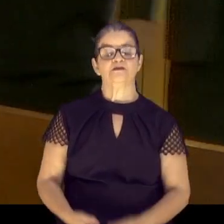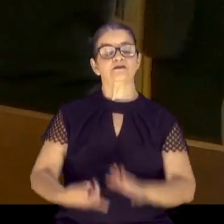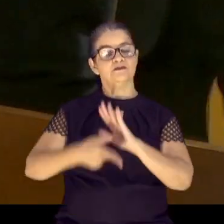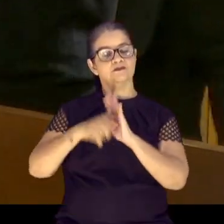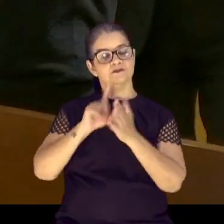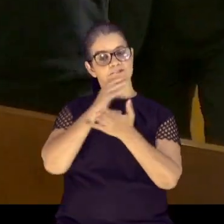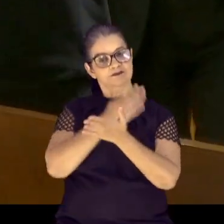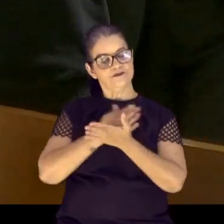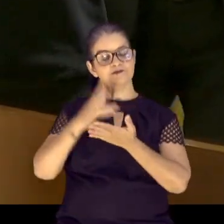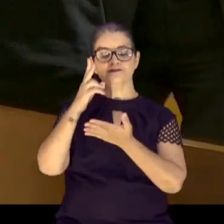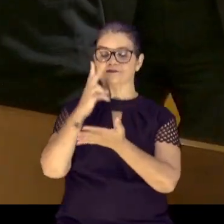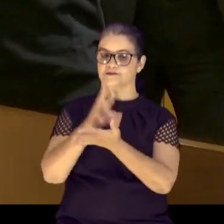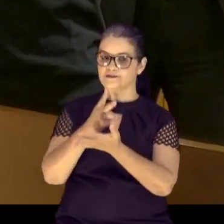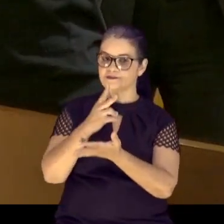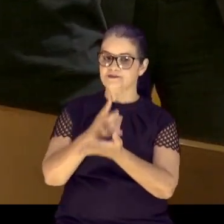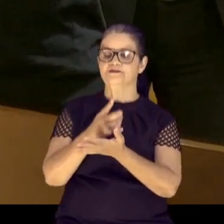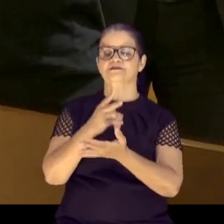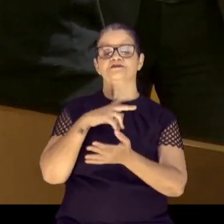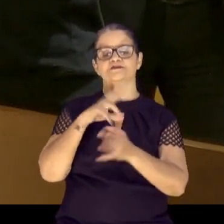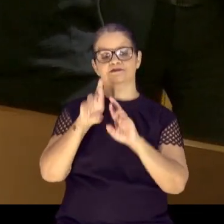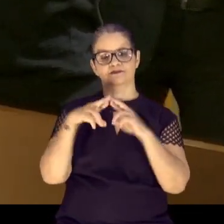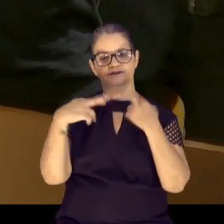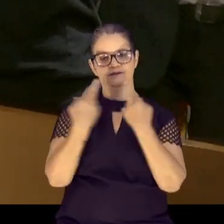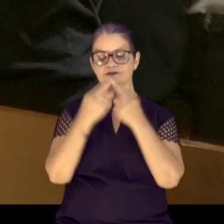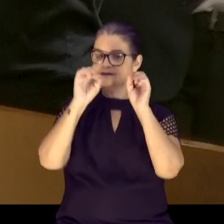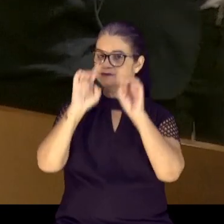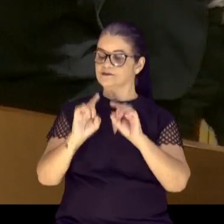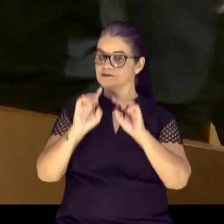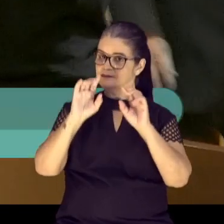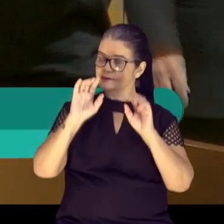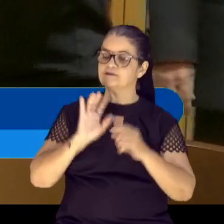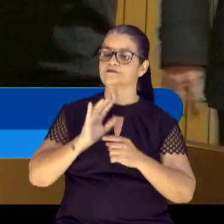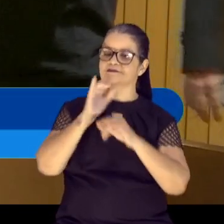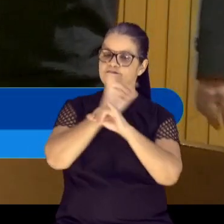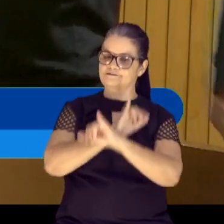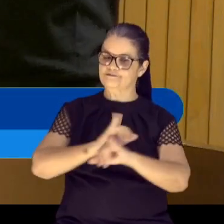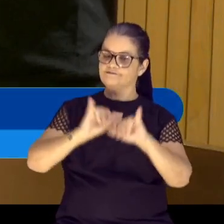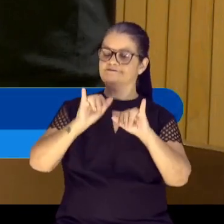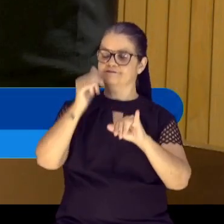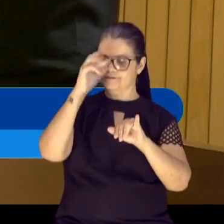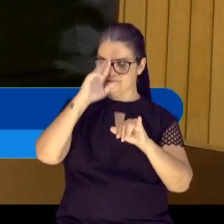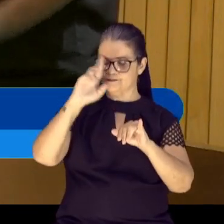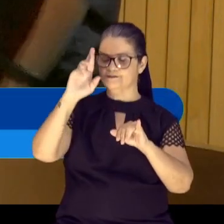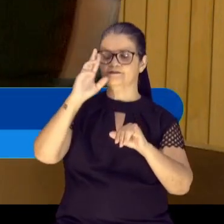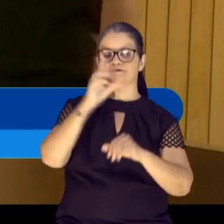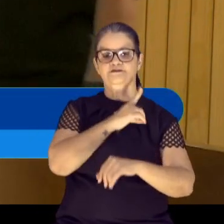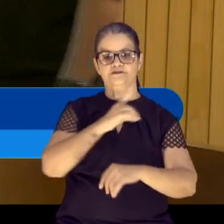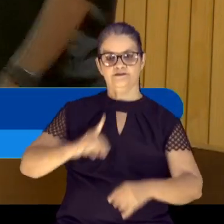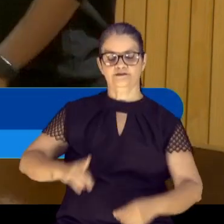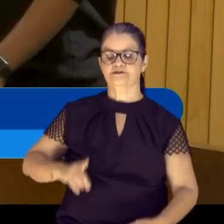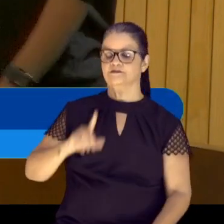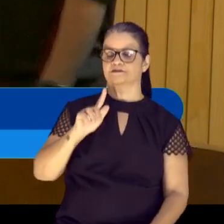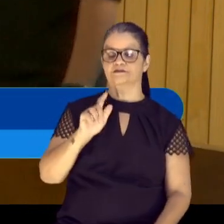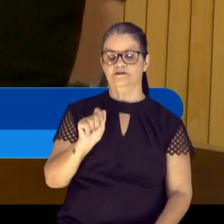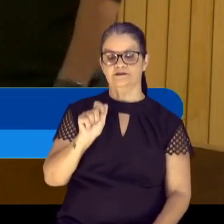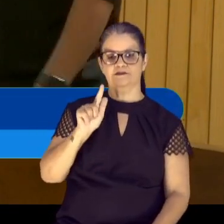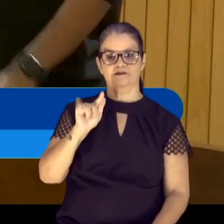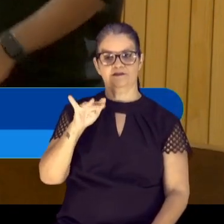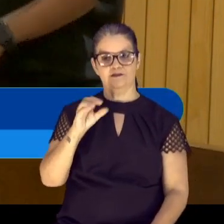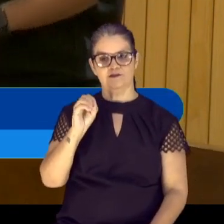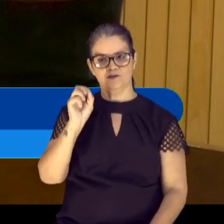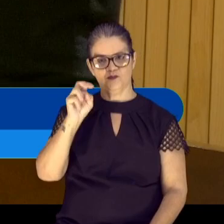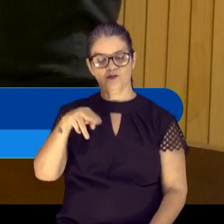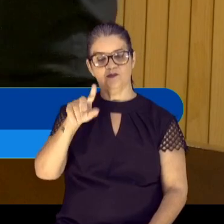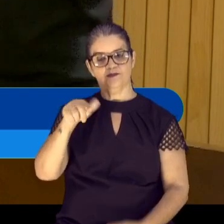de darmos continuidade a esta reunião solene, queremos ressaltar essa letiva do senhor deputado Agrailson Vitor, é